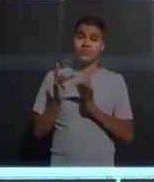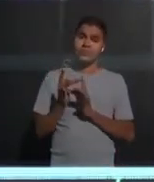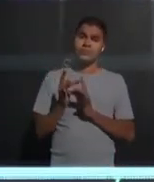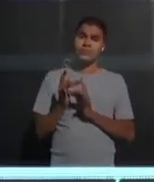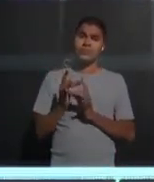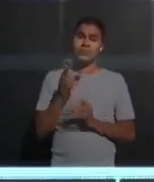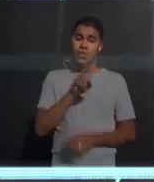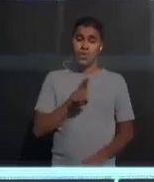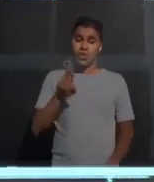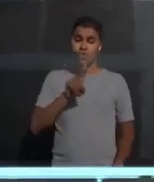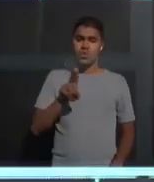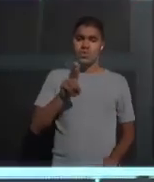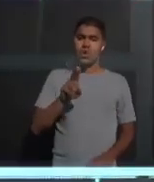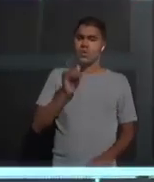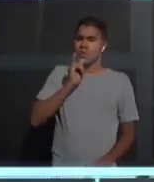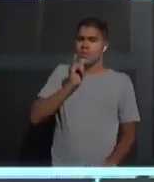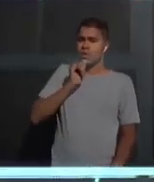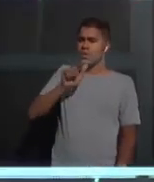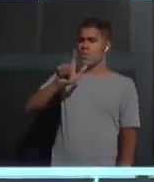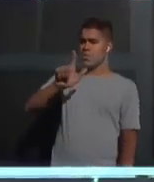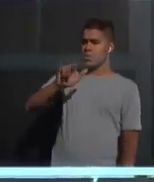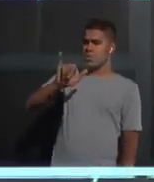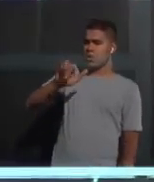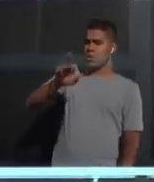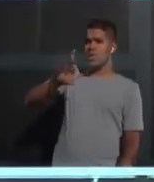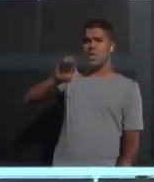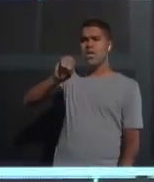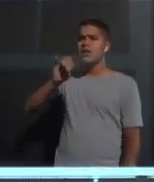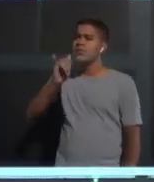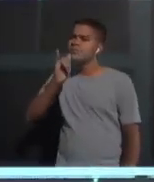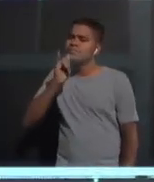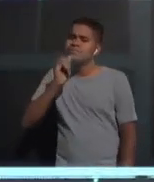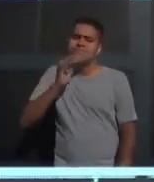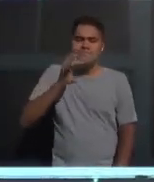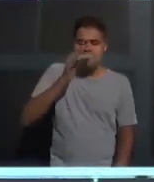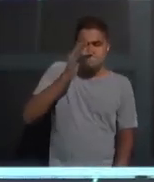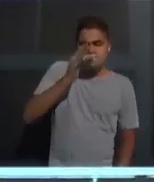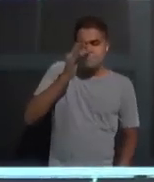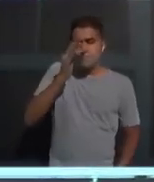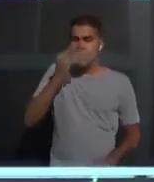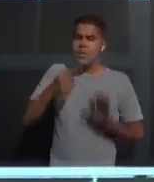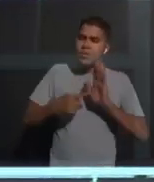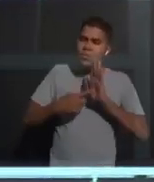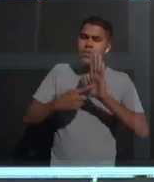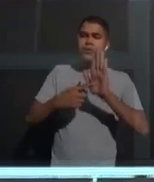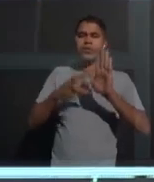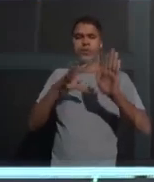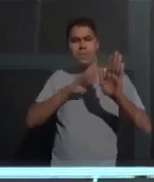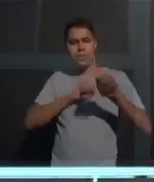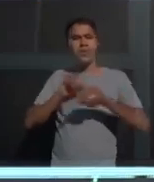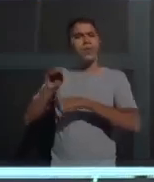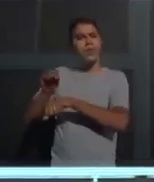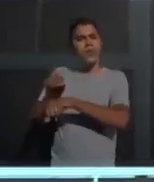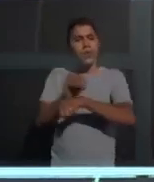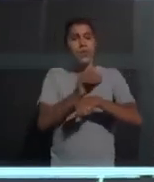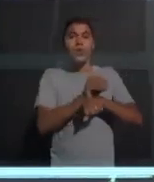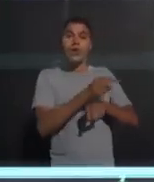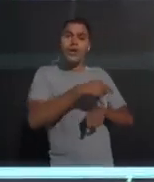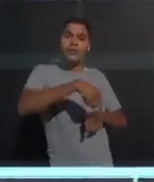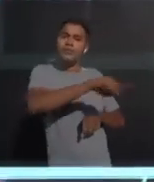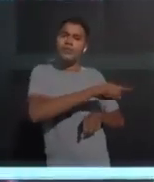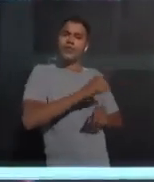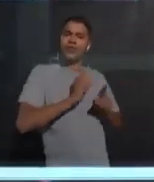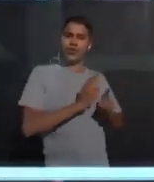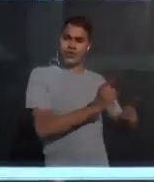usando os lírios para demonstrar o amor eo cuidado dele para com seus discípulos que